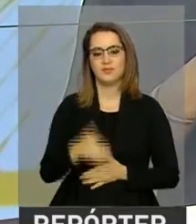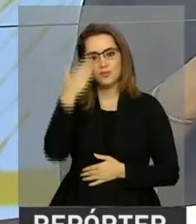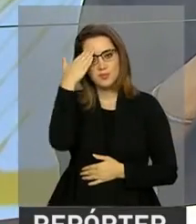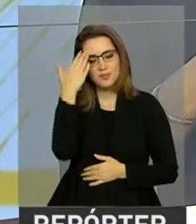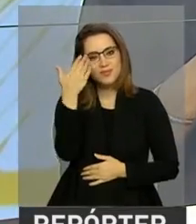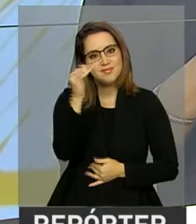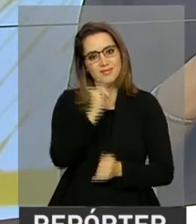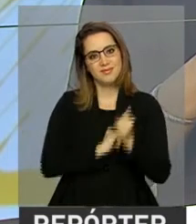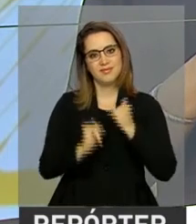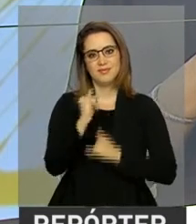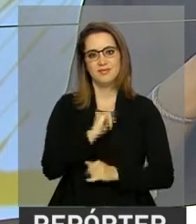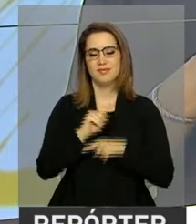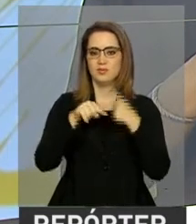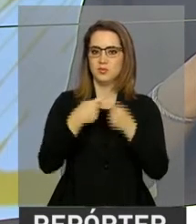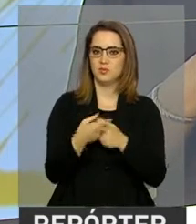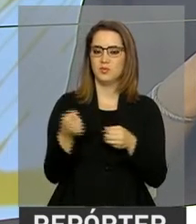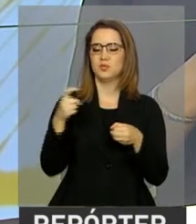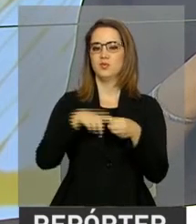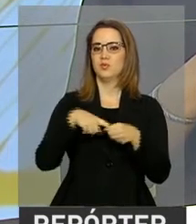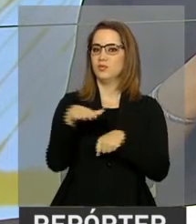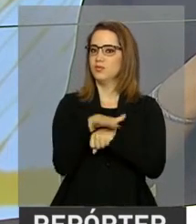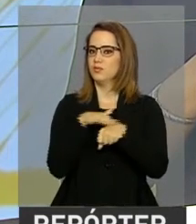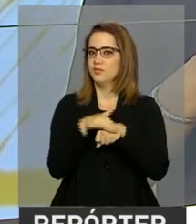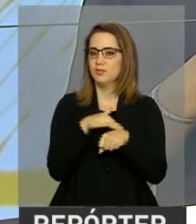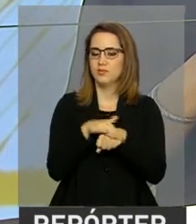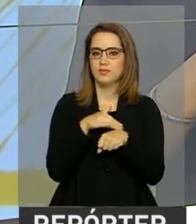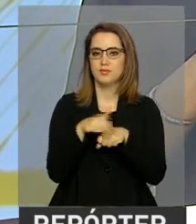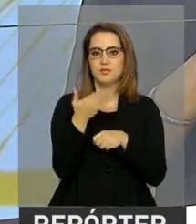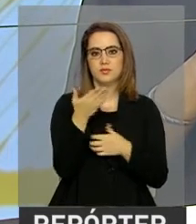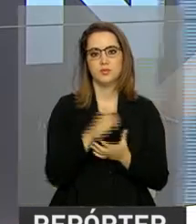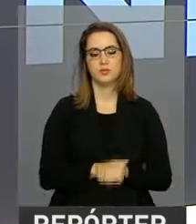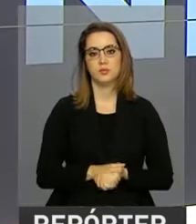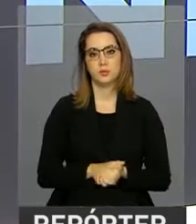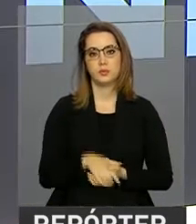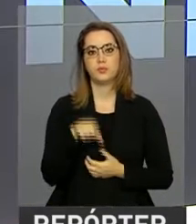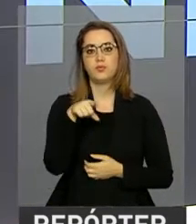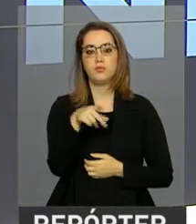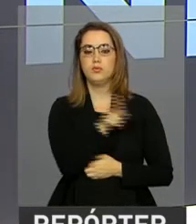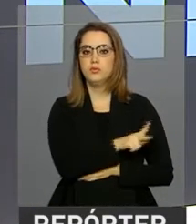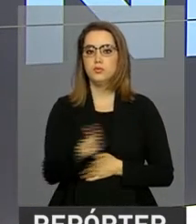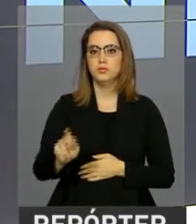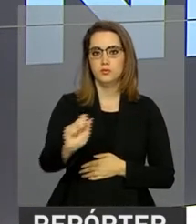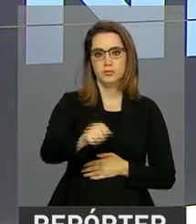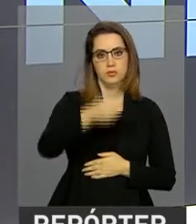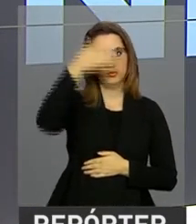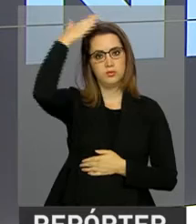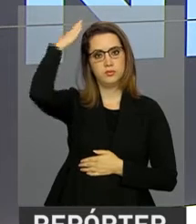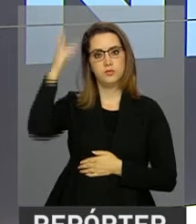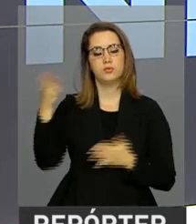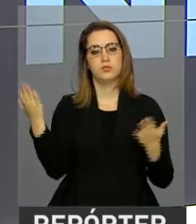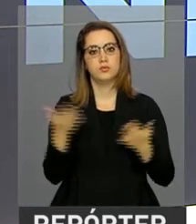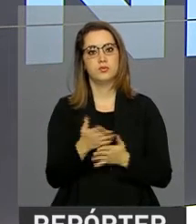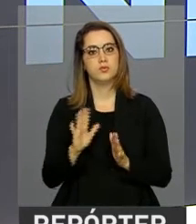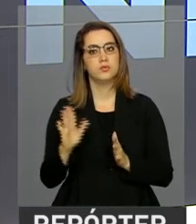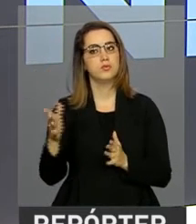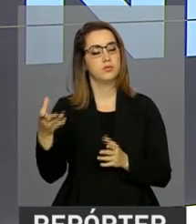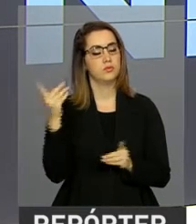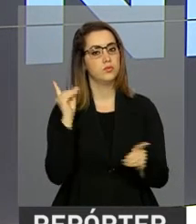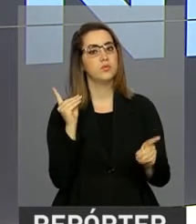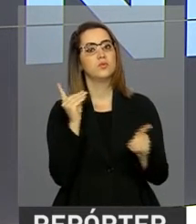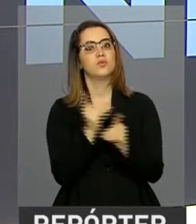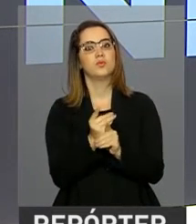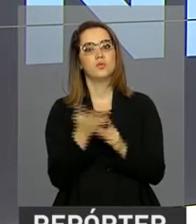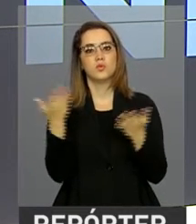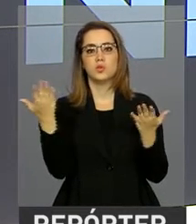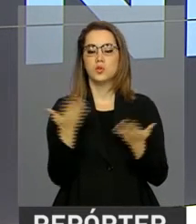Luana, pelas suas informações. Daqui a pouco a gente volta a conversar mais. Obrigada. Bom, e o presidente em exercício, Michel Temer, vai fazer uma recepção